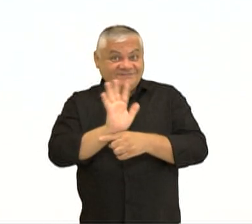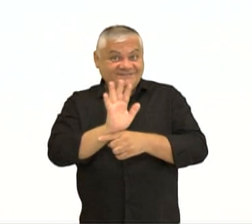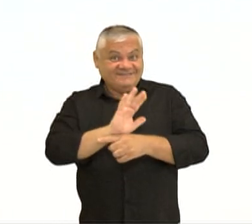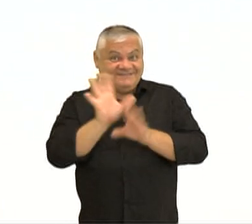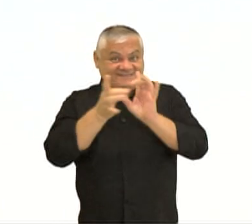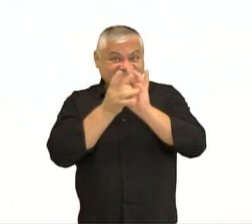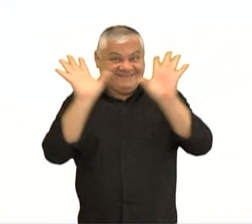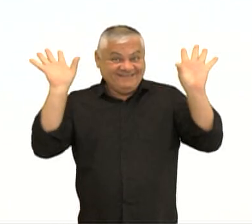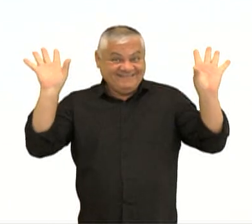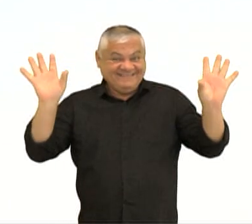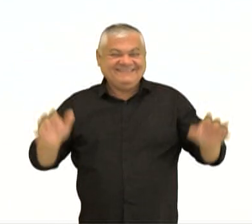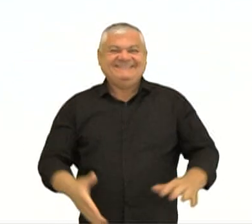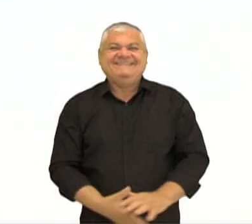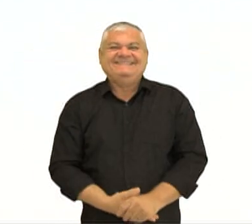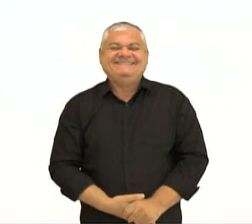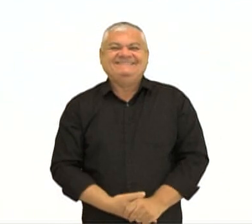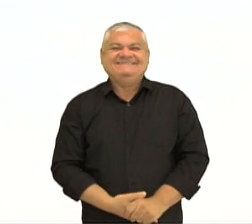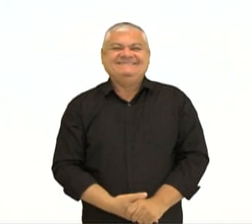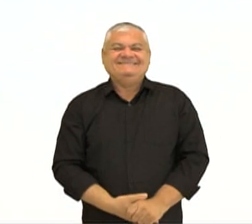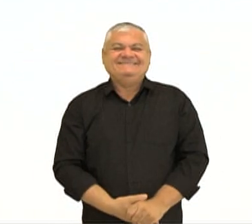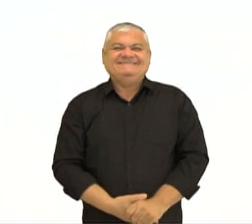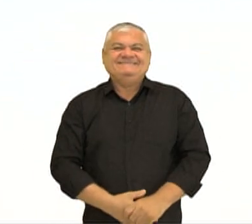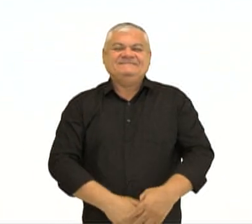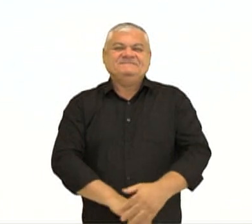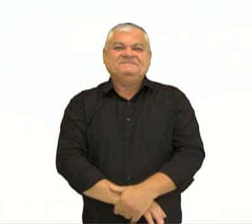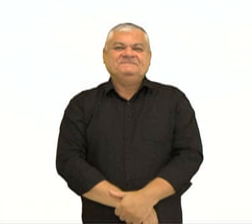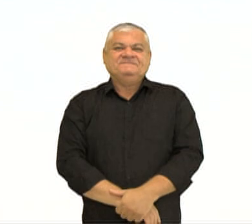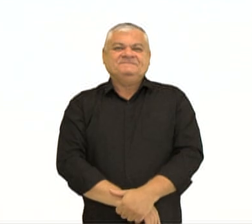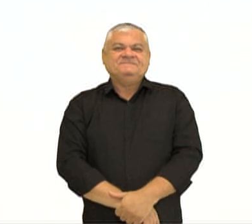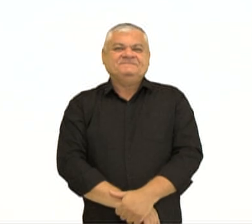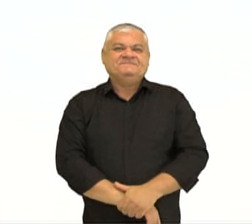o vídeo!